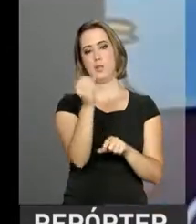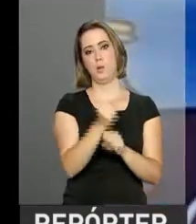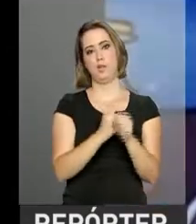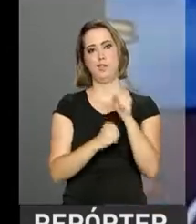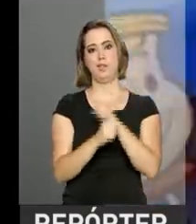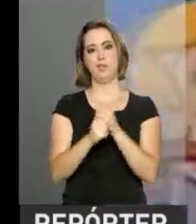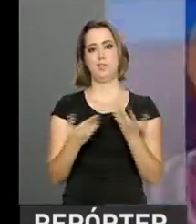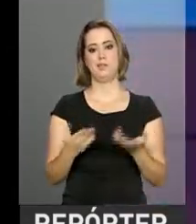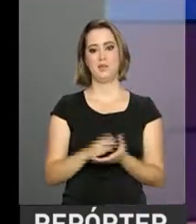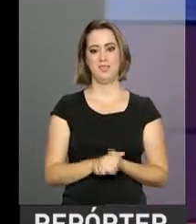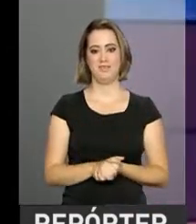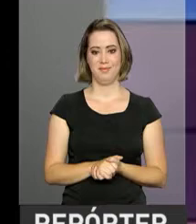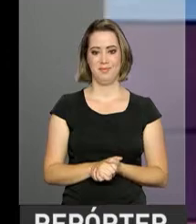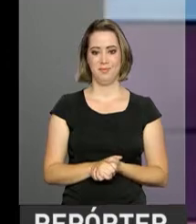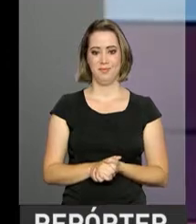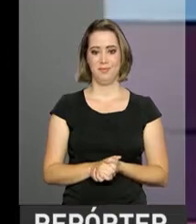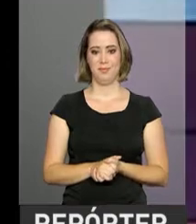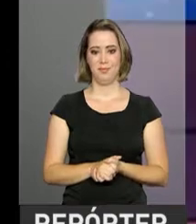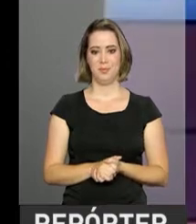anos.